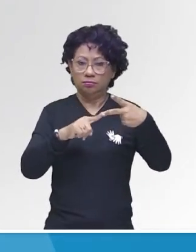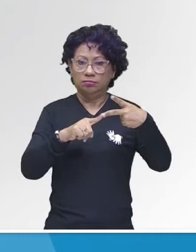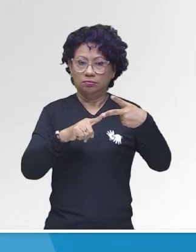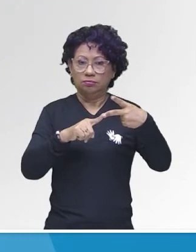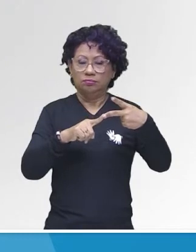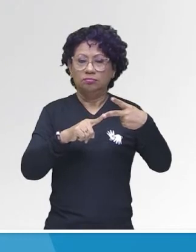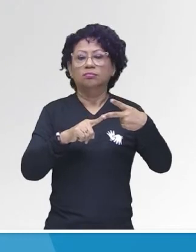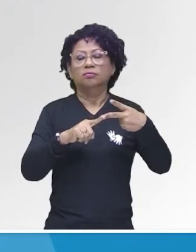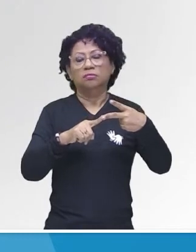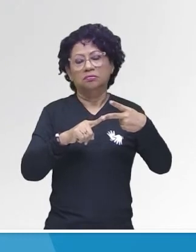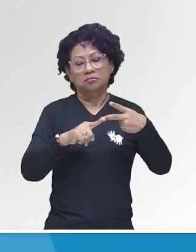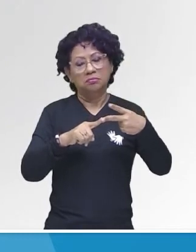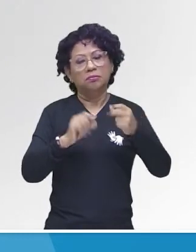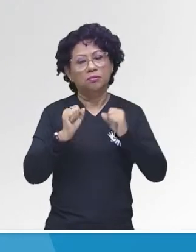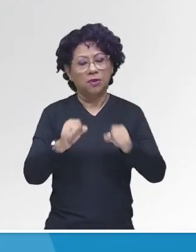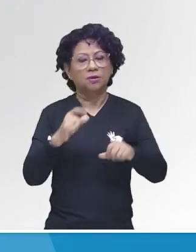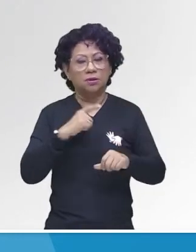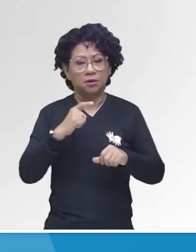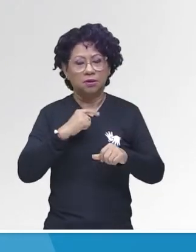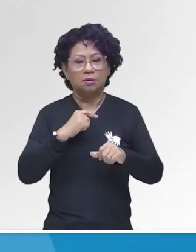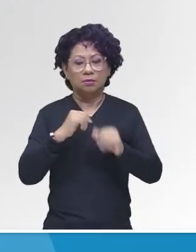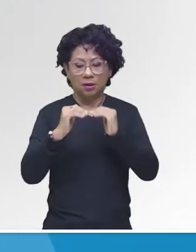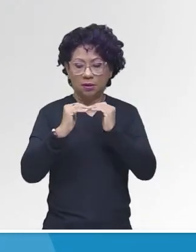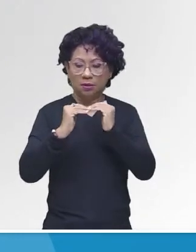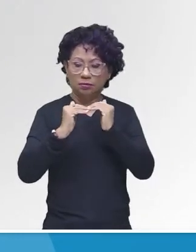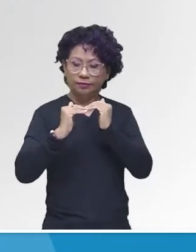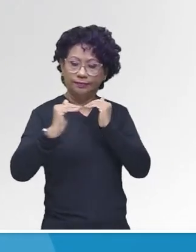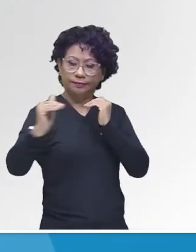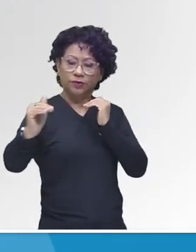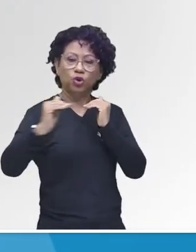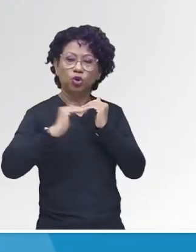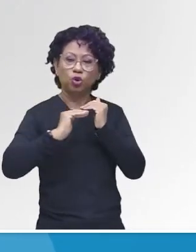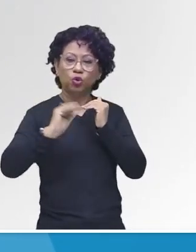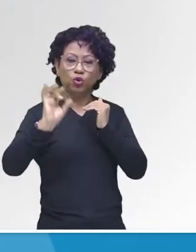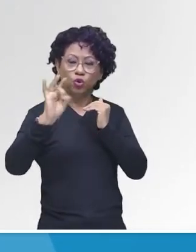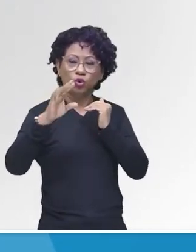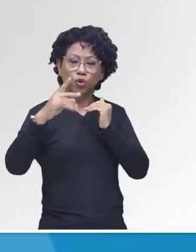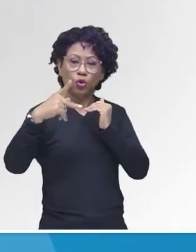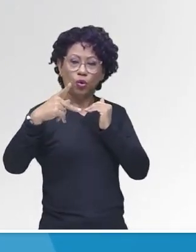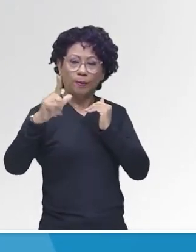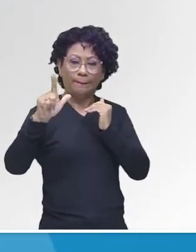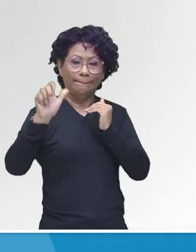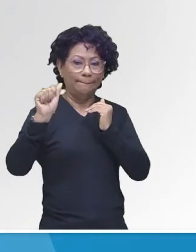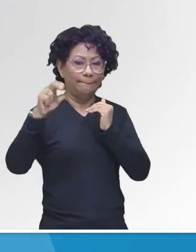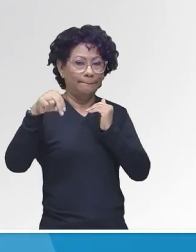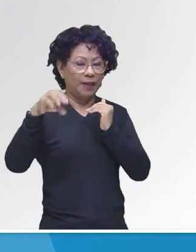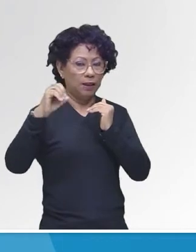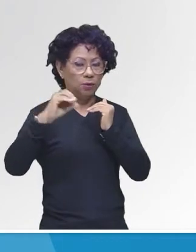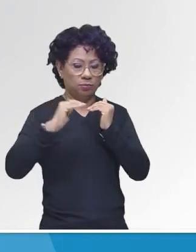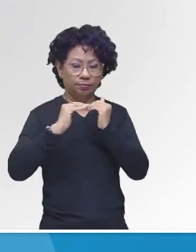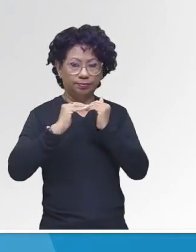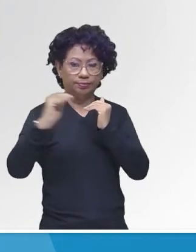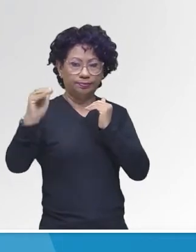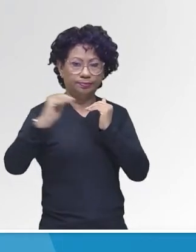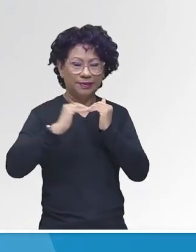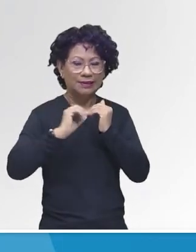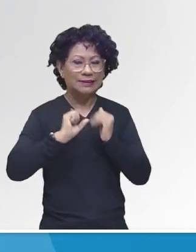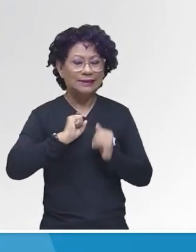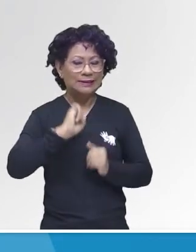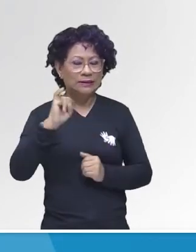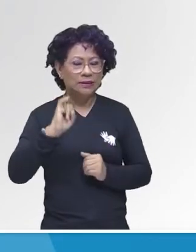coplanares, tá? Só que agora é com relação ao plano, tá? A gente tem um plano, se todos os pontos